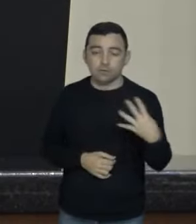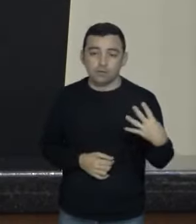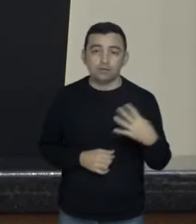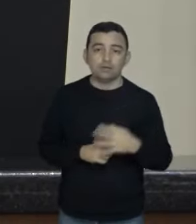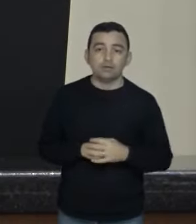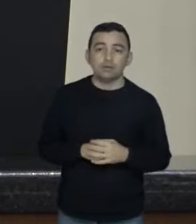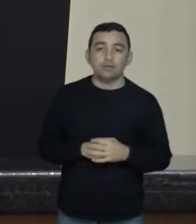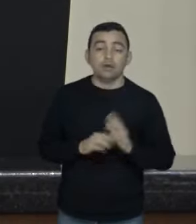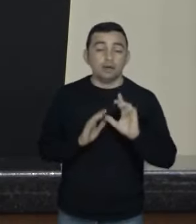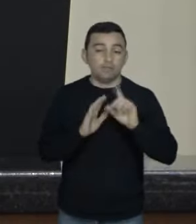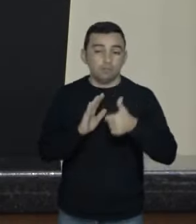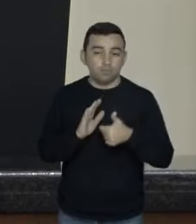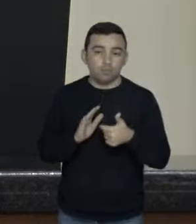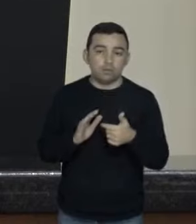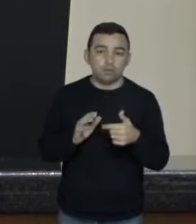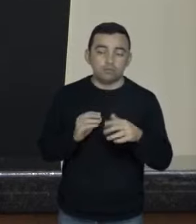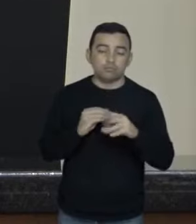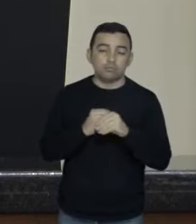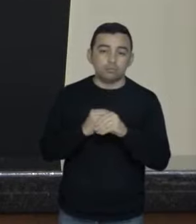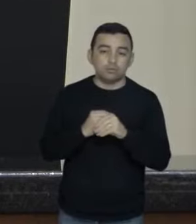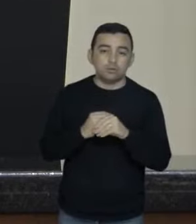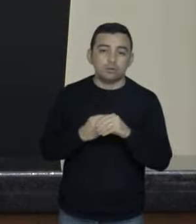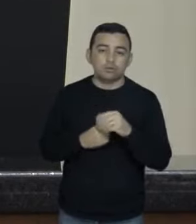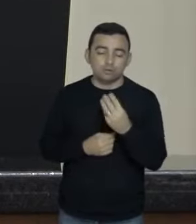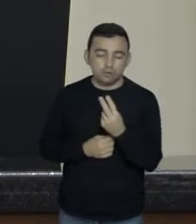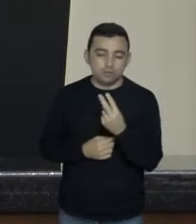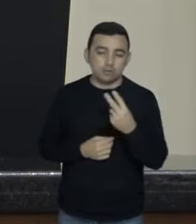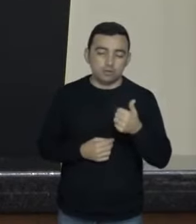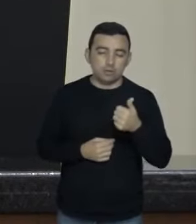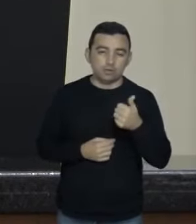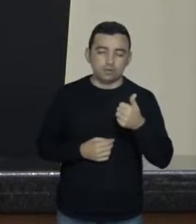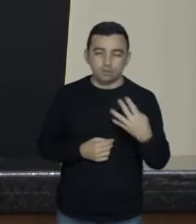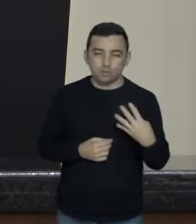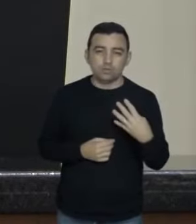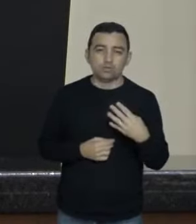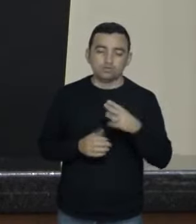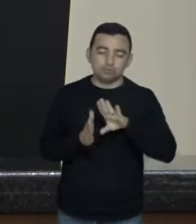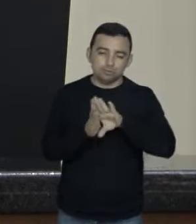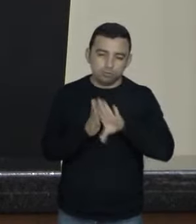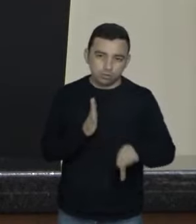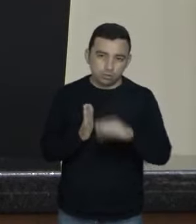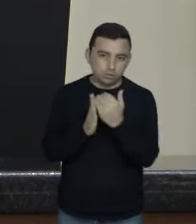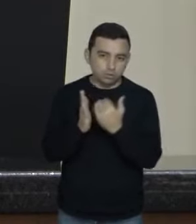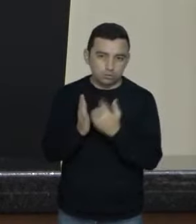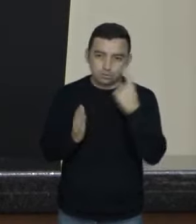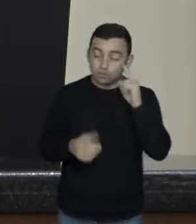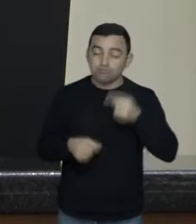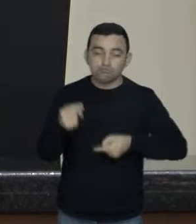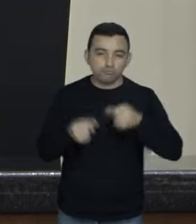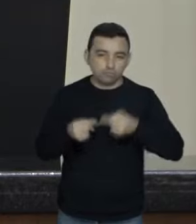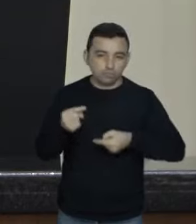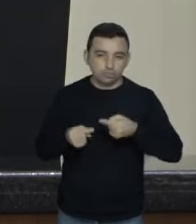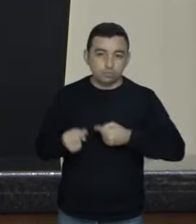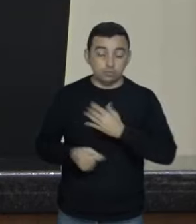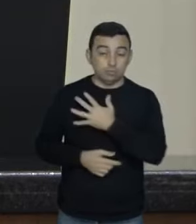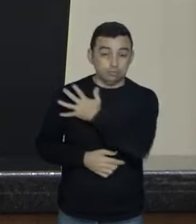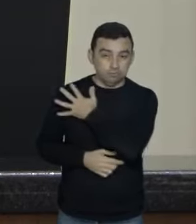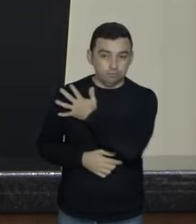aposta ao projeto de lei 314 20 22 Foi retirada a ordem do dia pode ser discutida pelos senhores deputados Napoleão